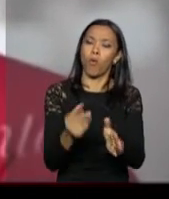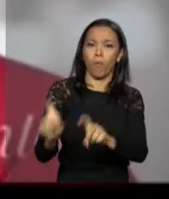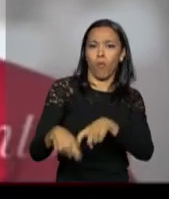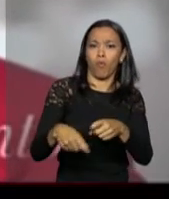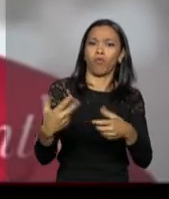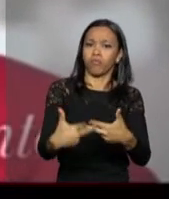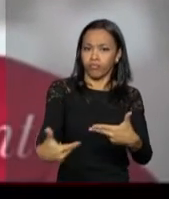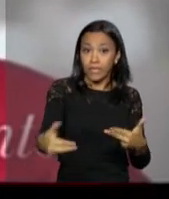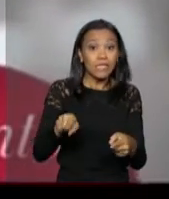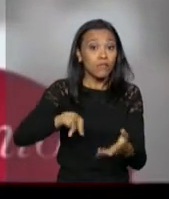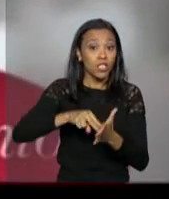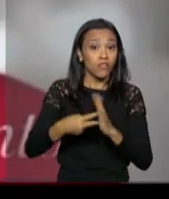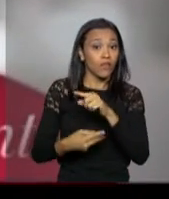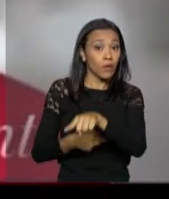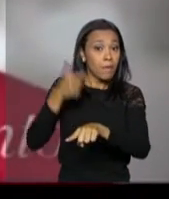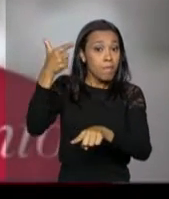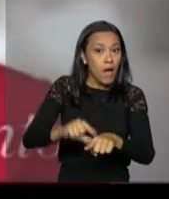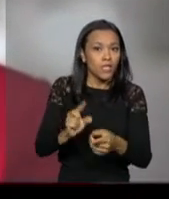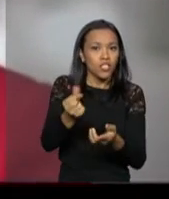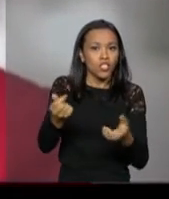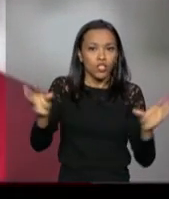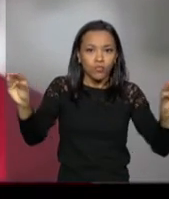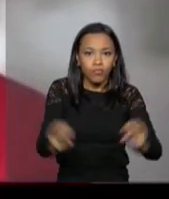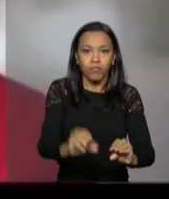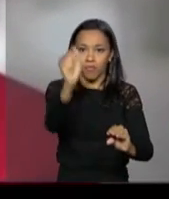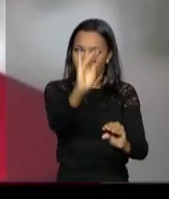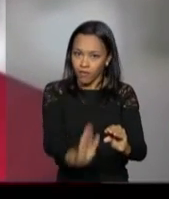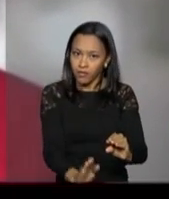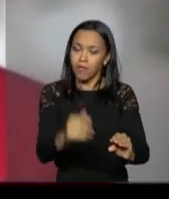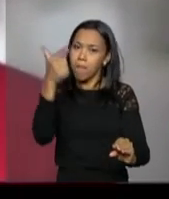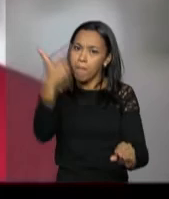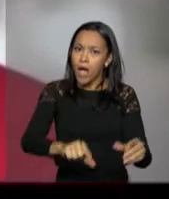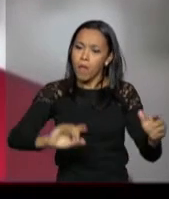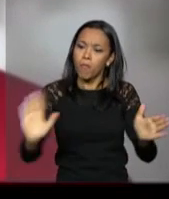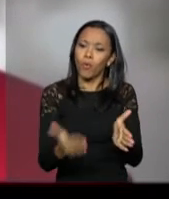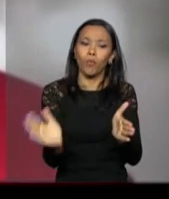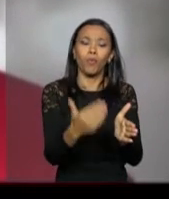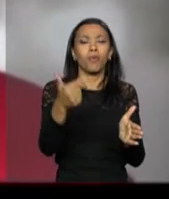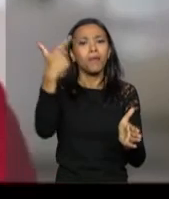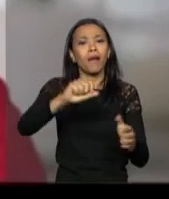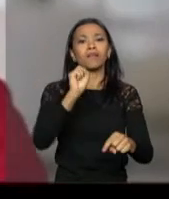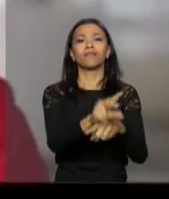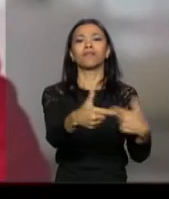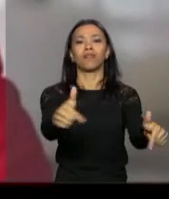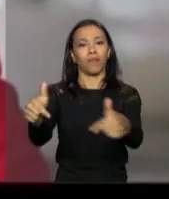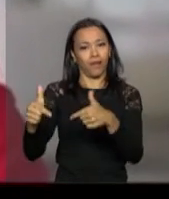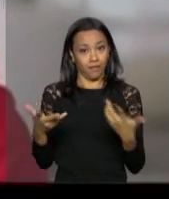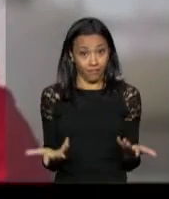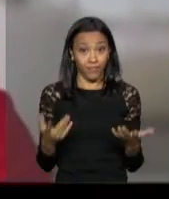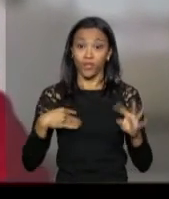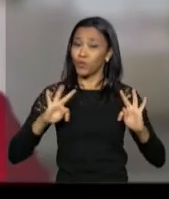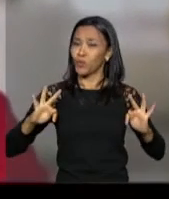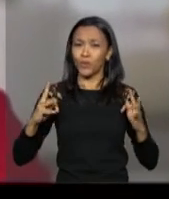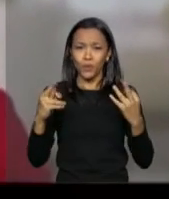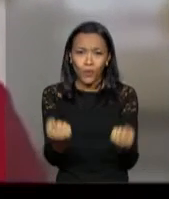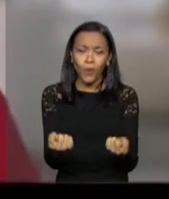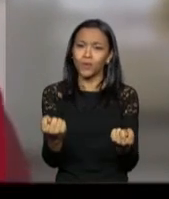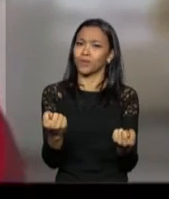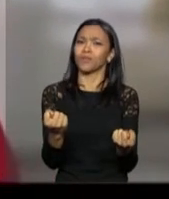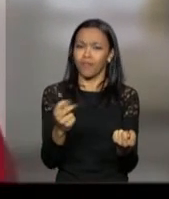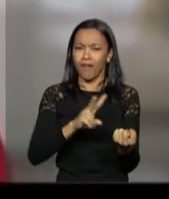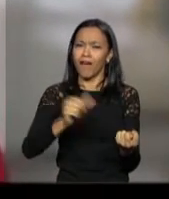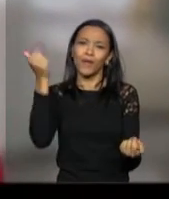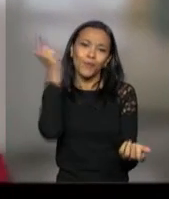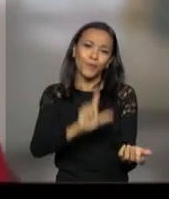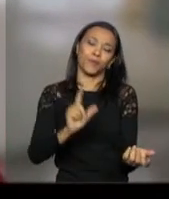isso significa mais investimento, mais produção e mais emprego. Todos, sem exceção, vão